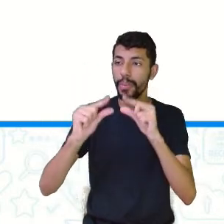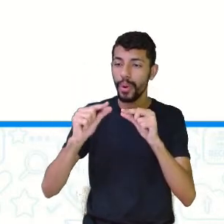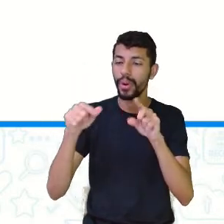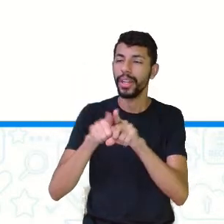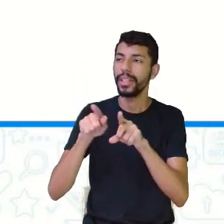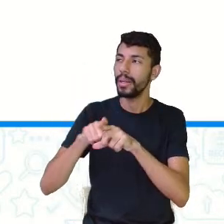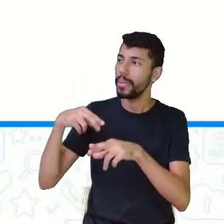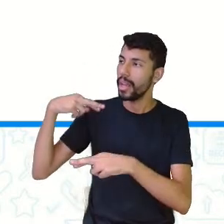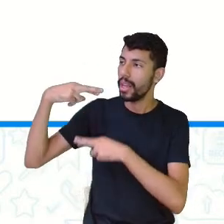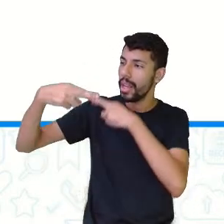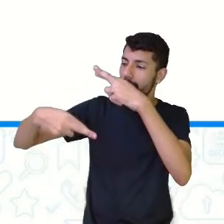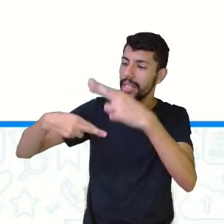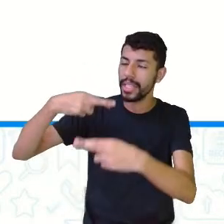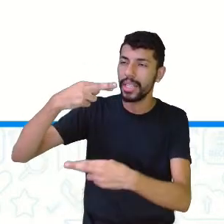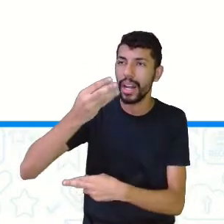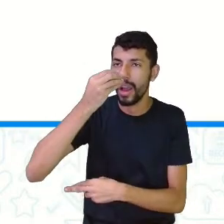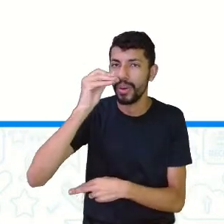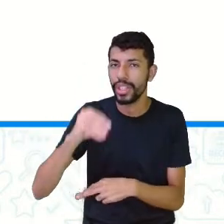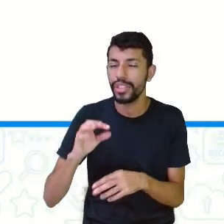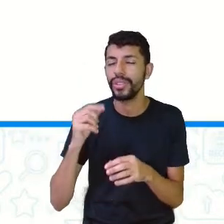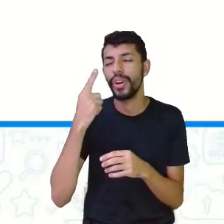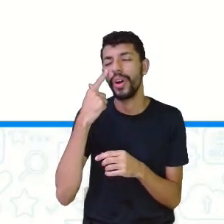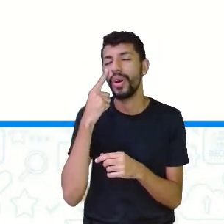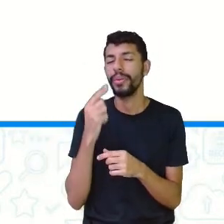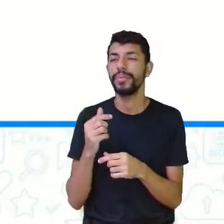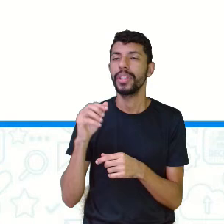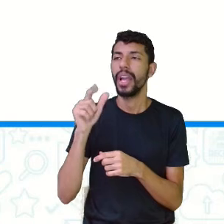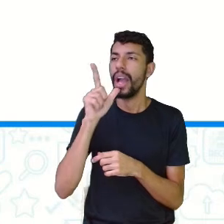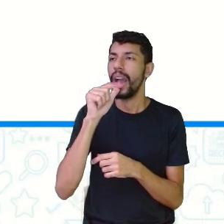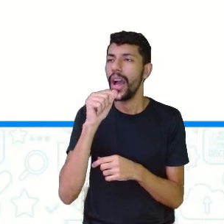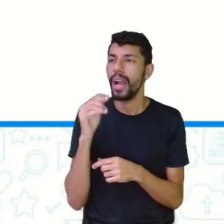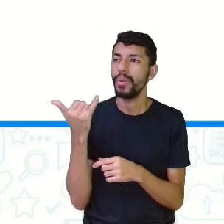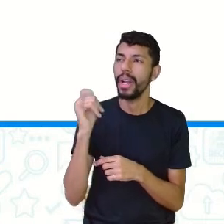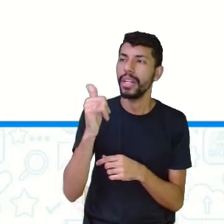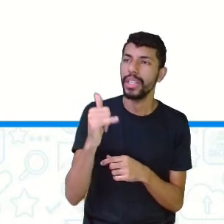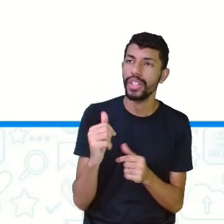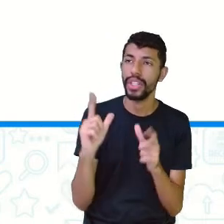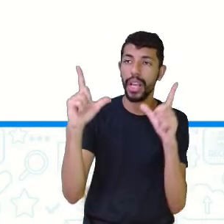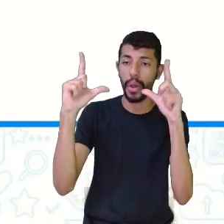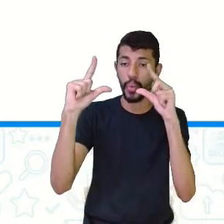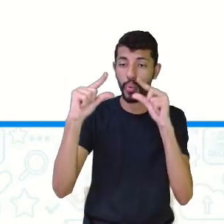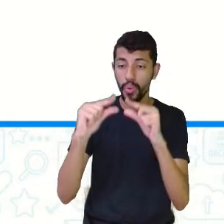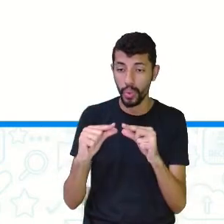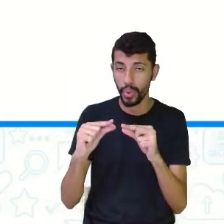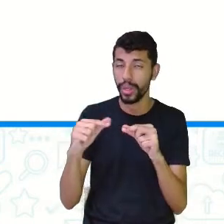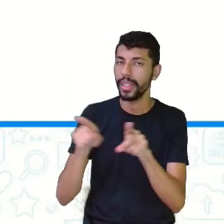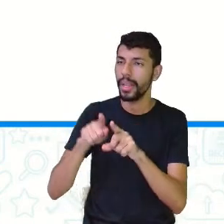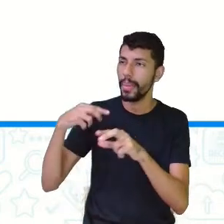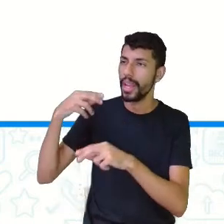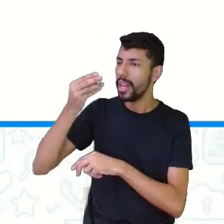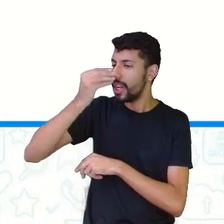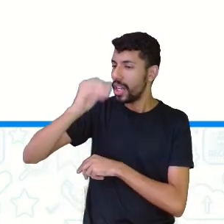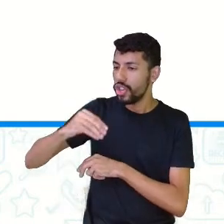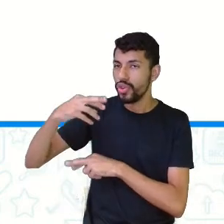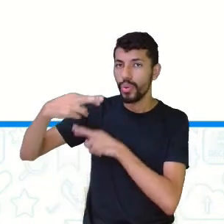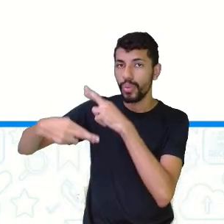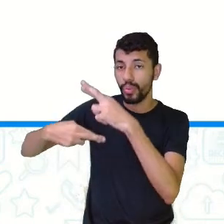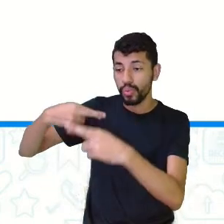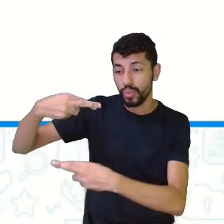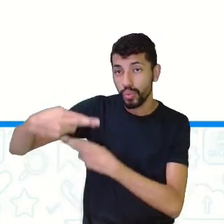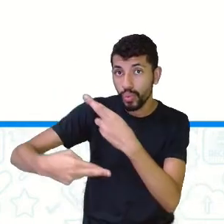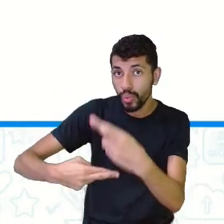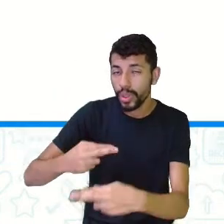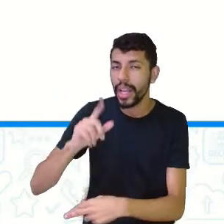do lixo. Economizar água, economizar energia reciclar o lixo. São coisas que a gente